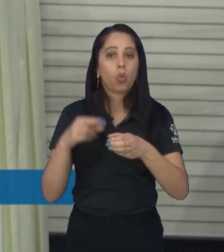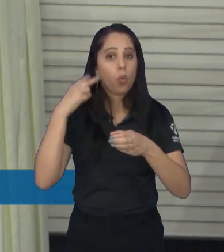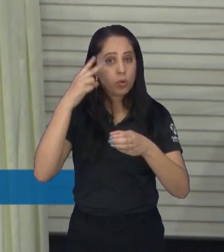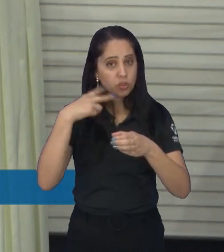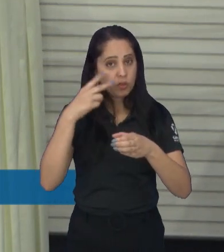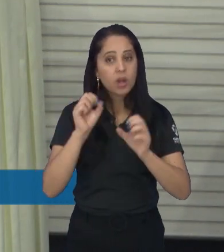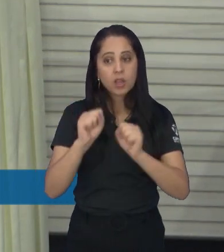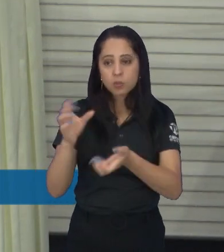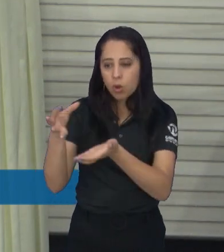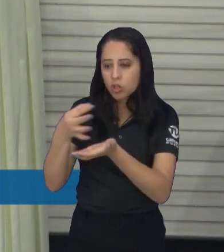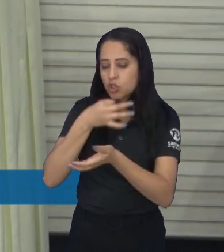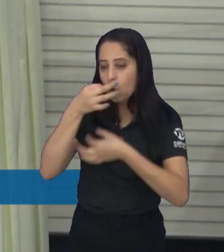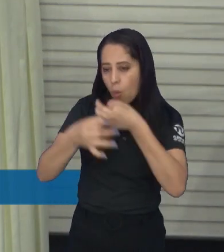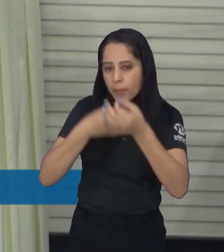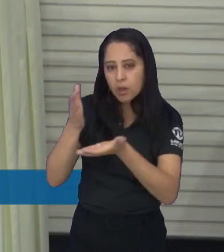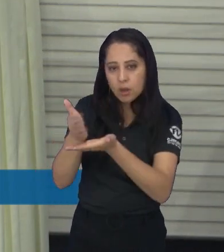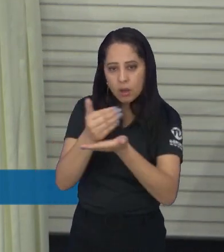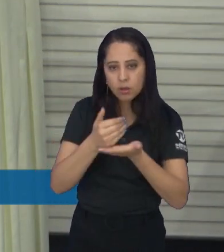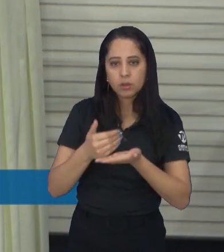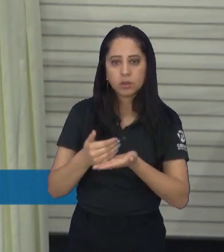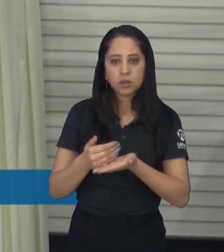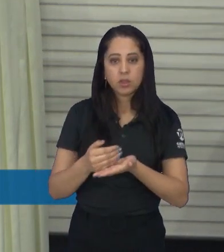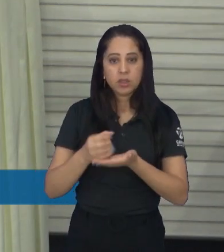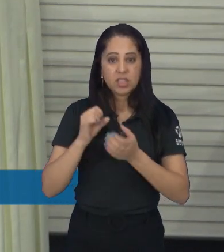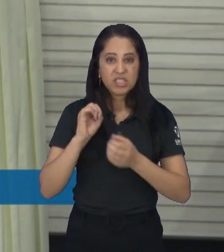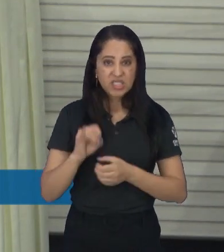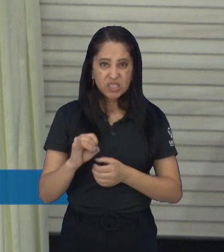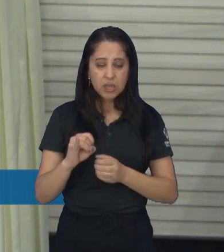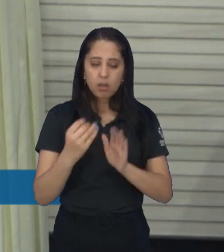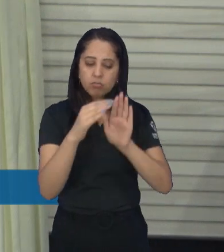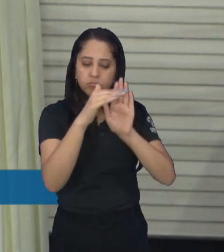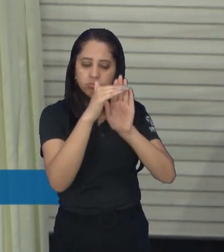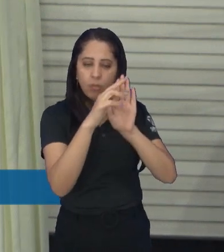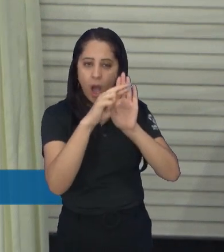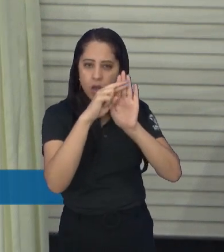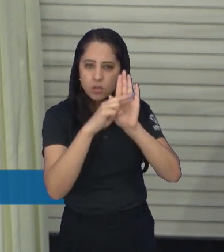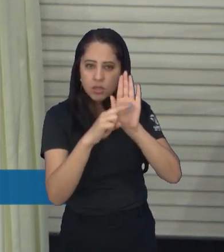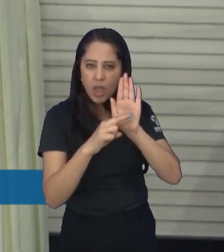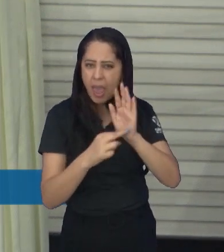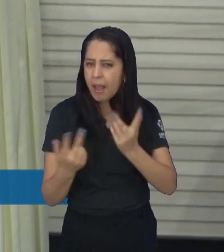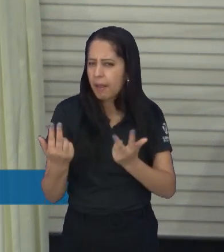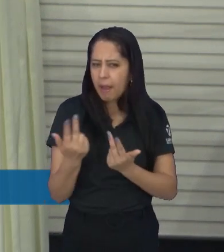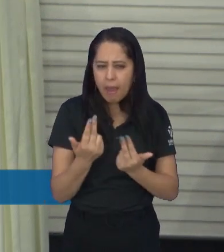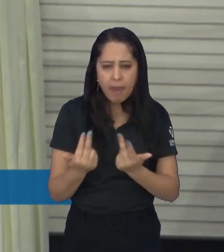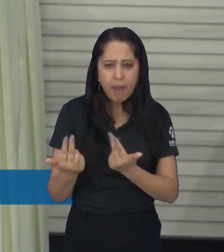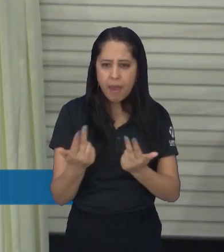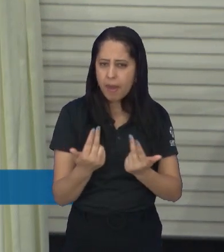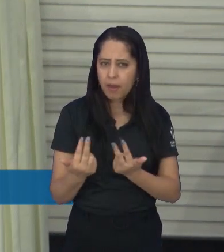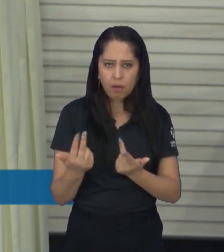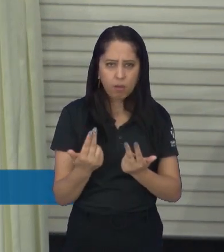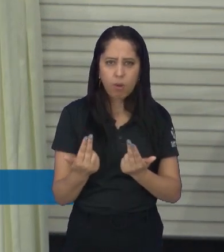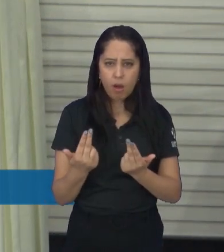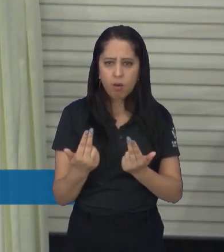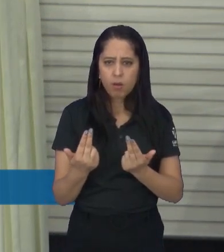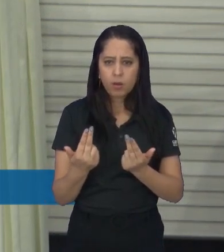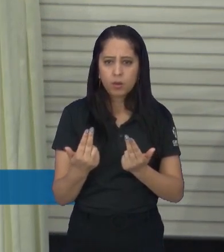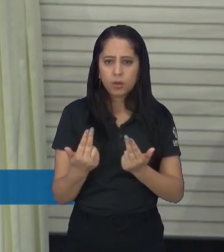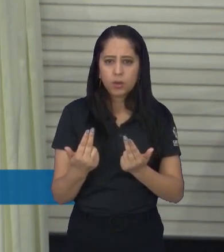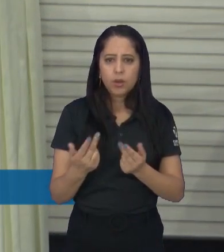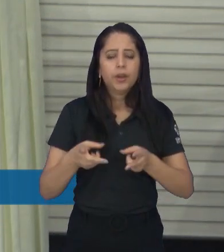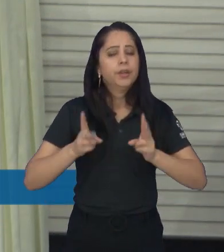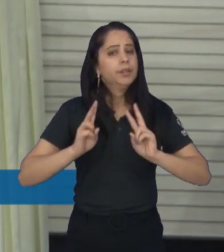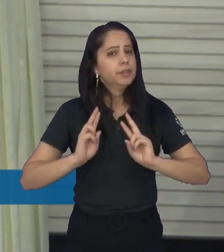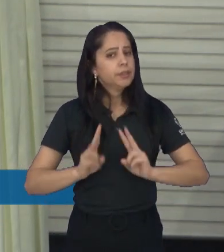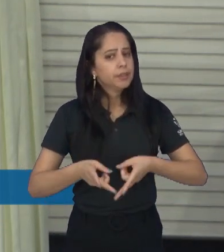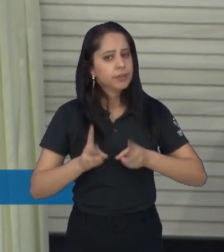e apresentar Então se o rito é o mesmo da comissão de orçamento toda vez que